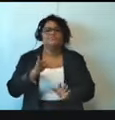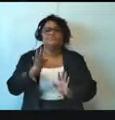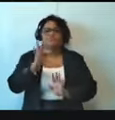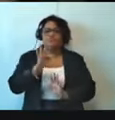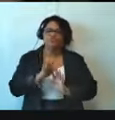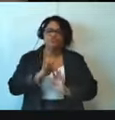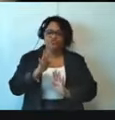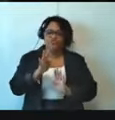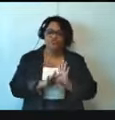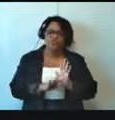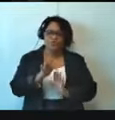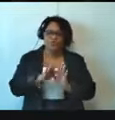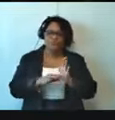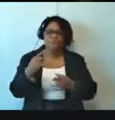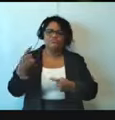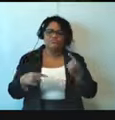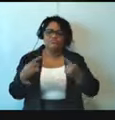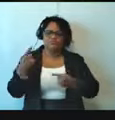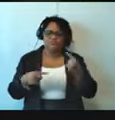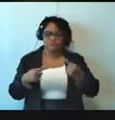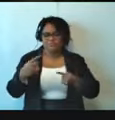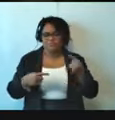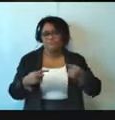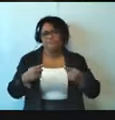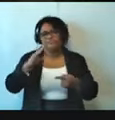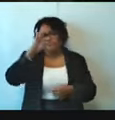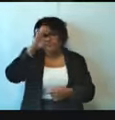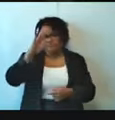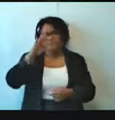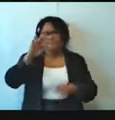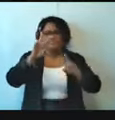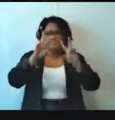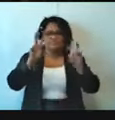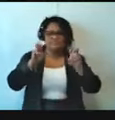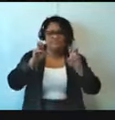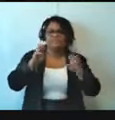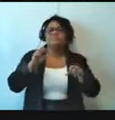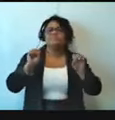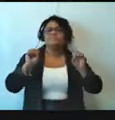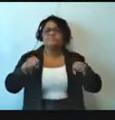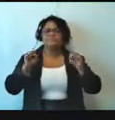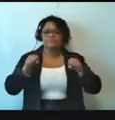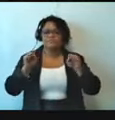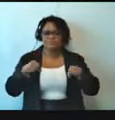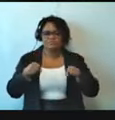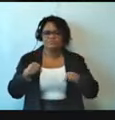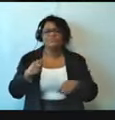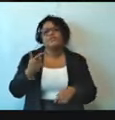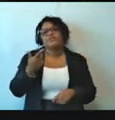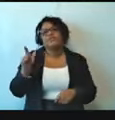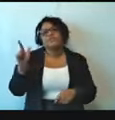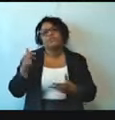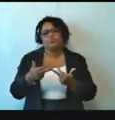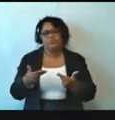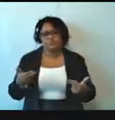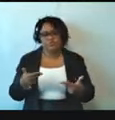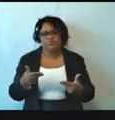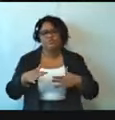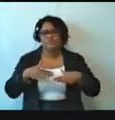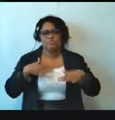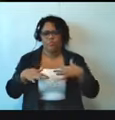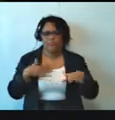onde trata principalmente dessa questão de motocicleta e outras questões da mobilidade, já há muito tempo,